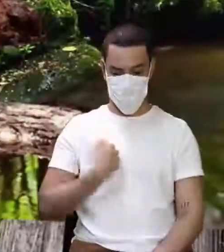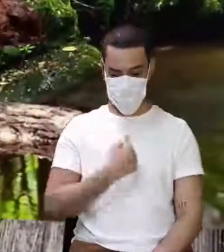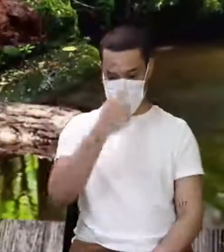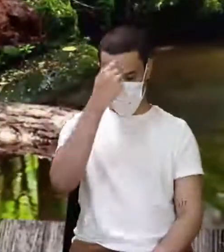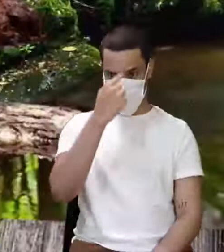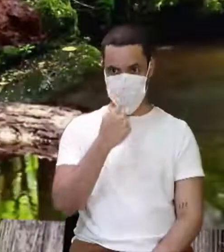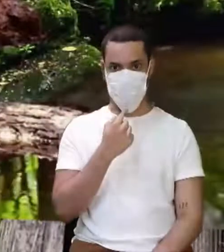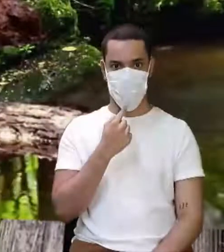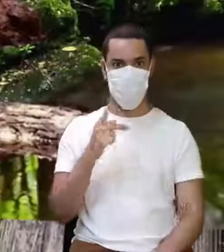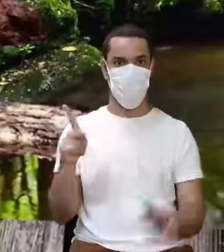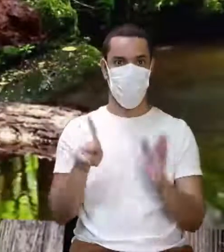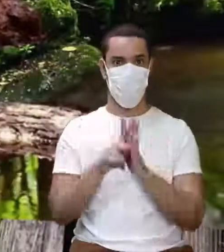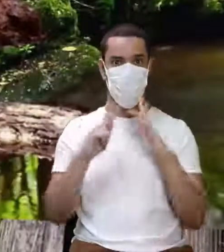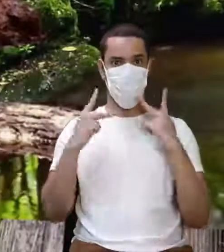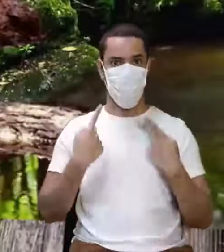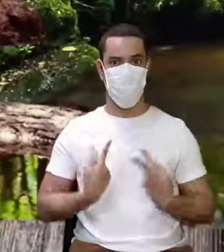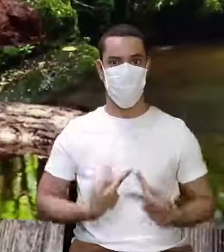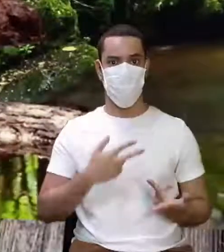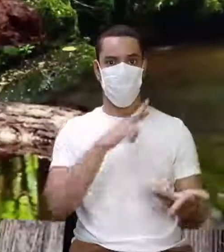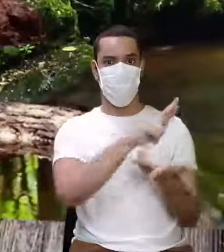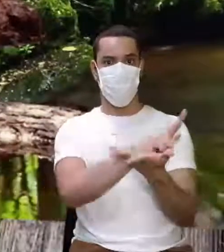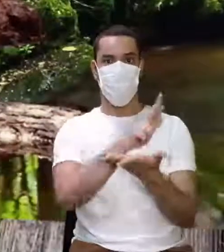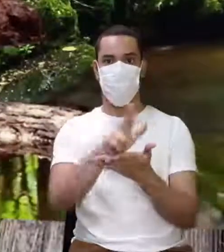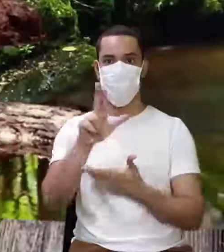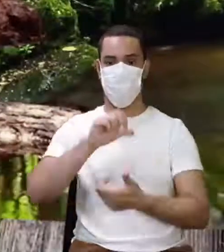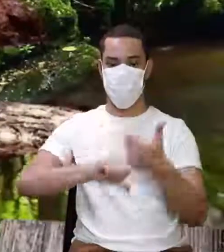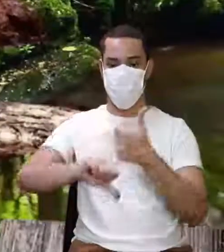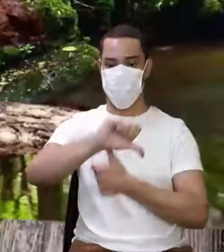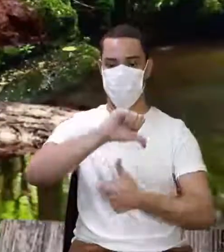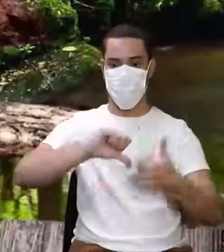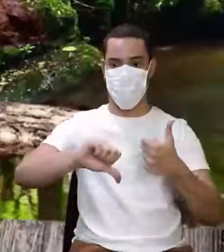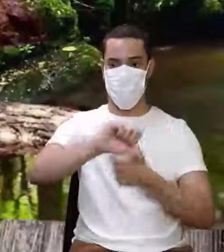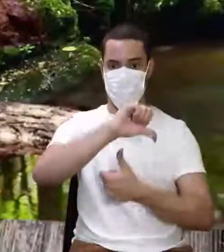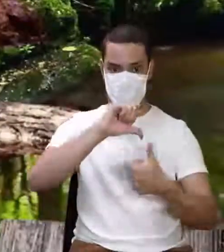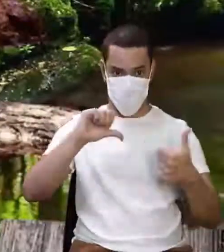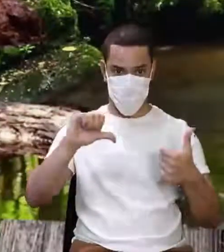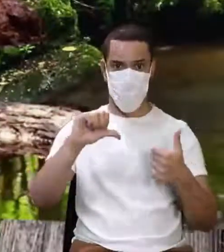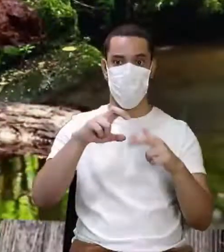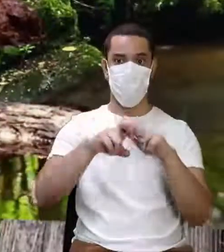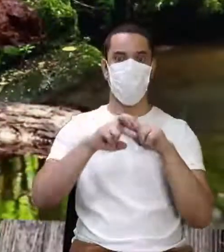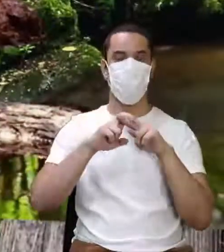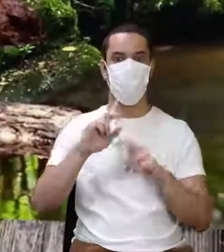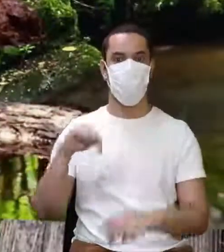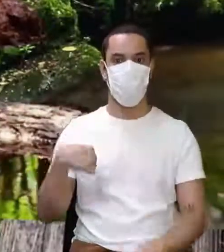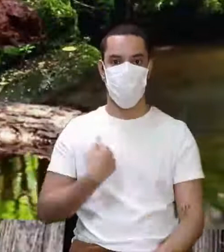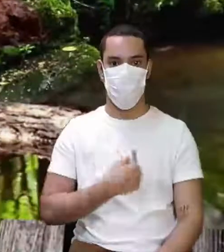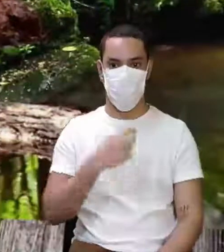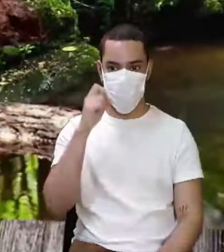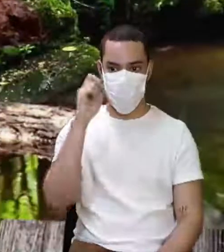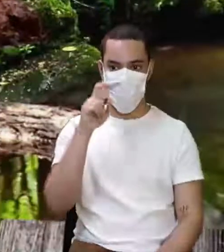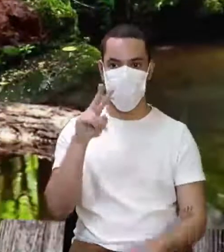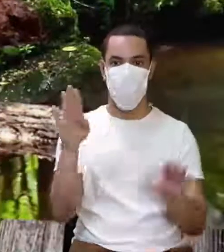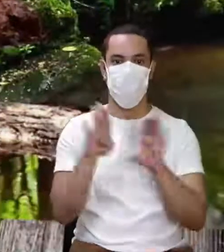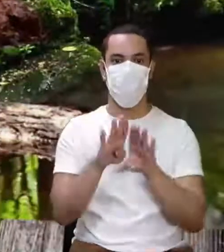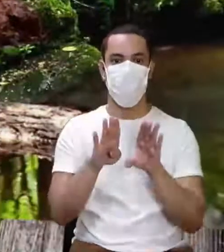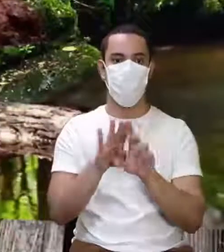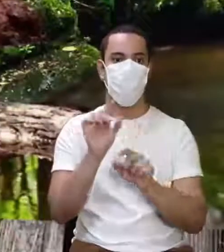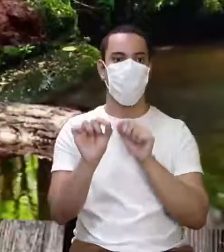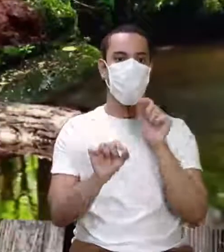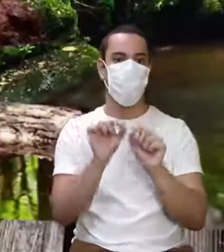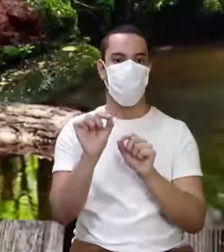humana também, passar por várias transformações. E nós vimos que não